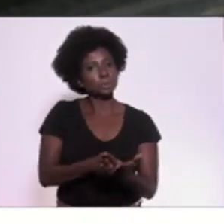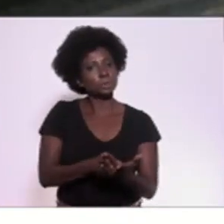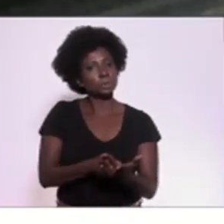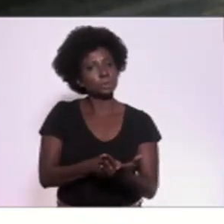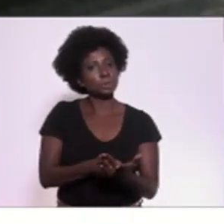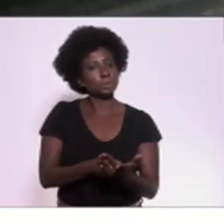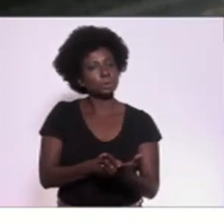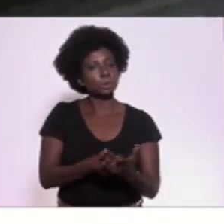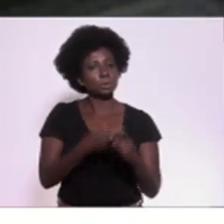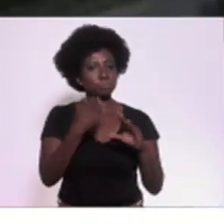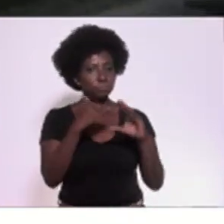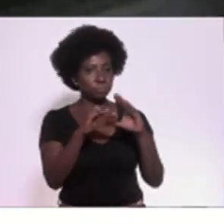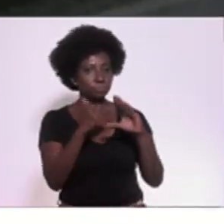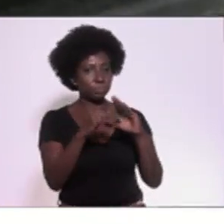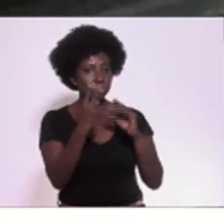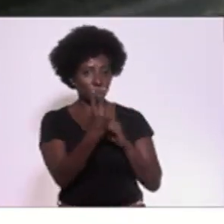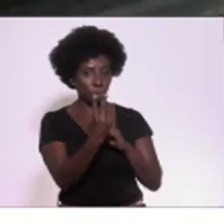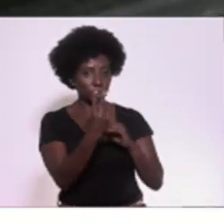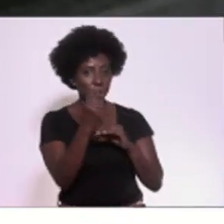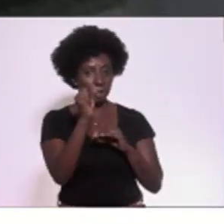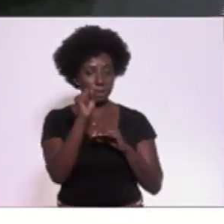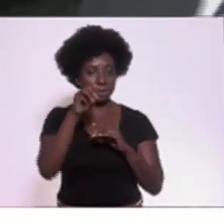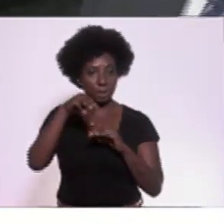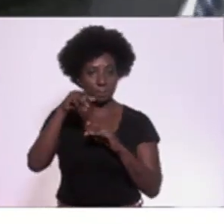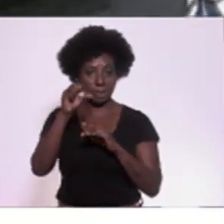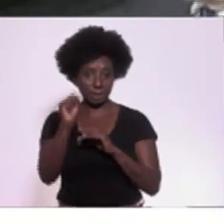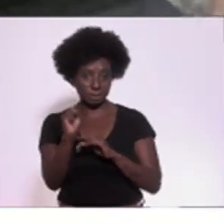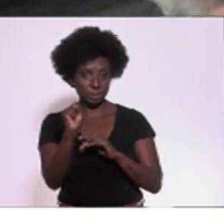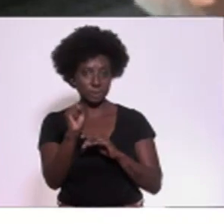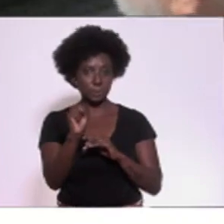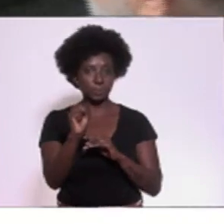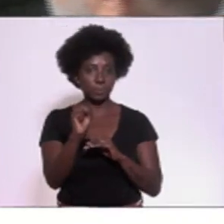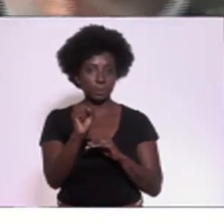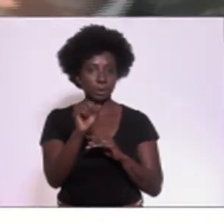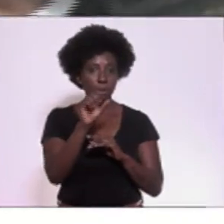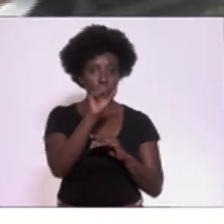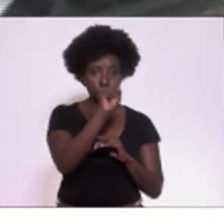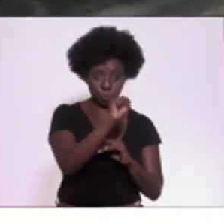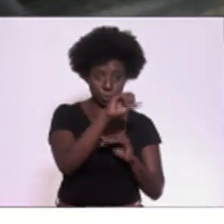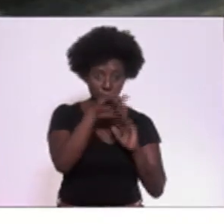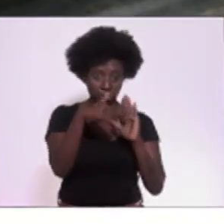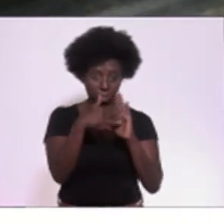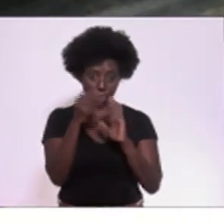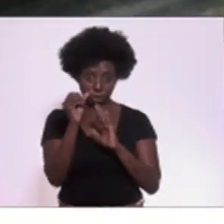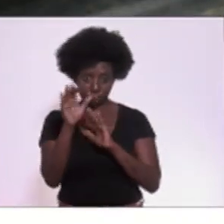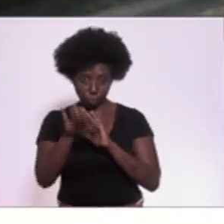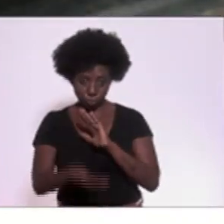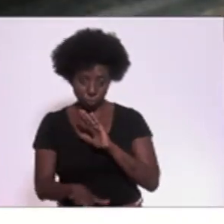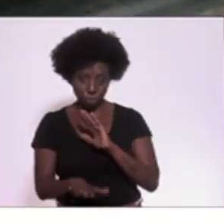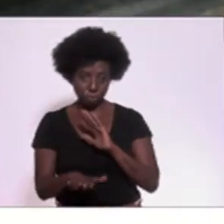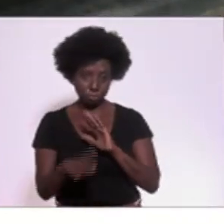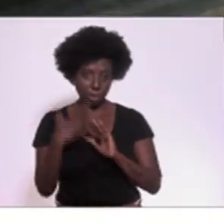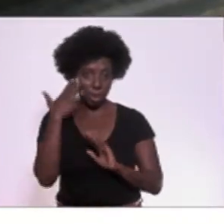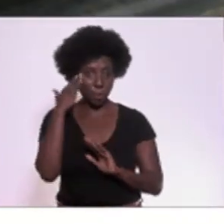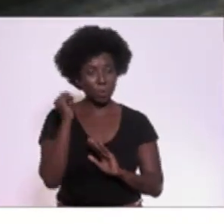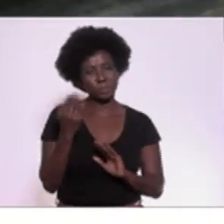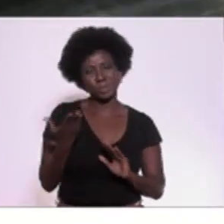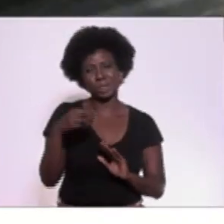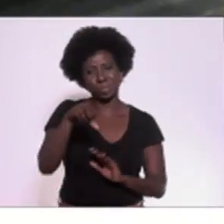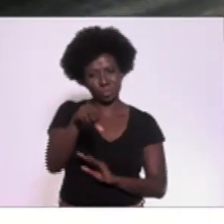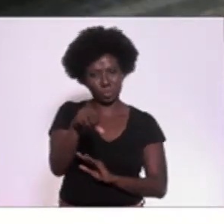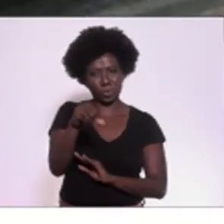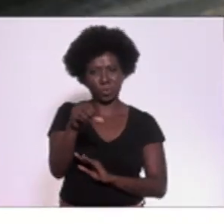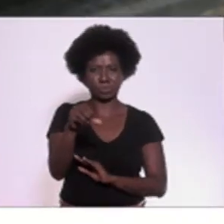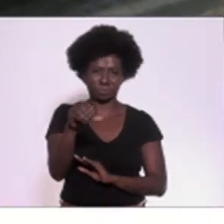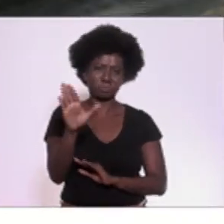2 SMS num horário de 8 às 9 da noite, sendo que eu acho que receber mensagem de 9 da noite já está